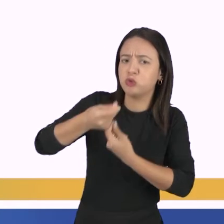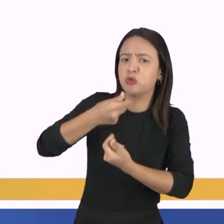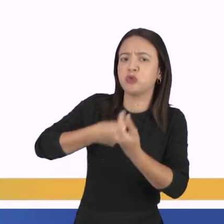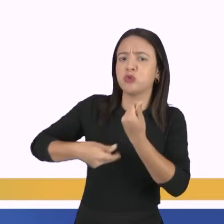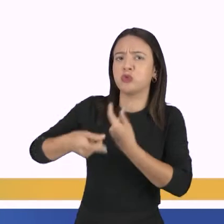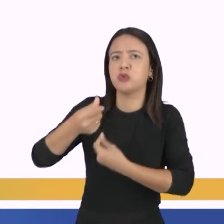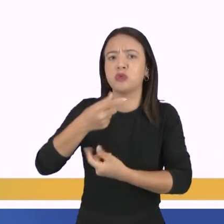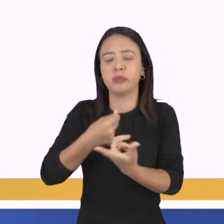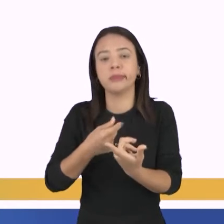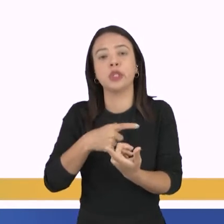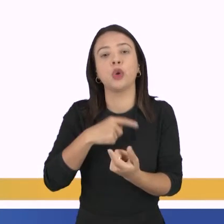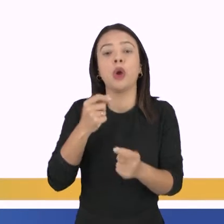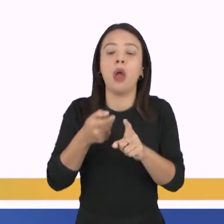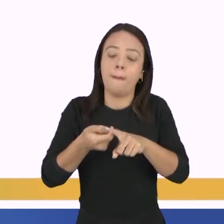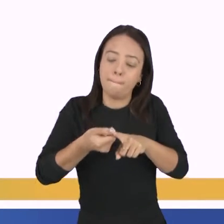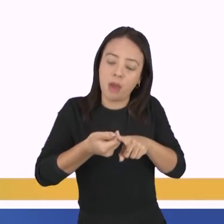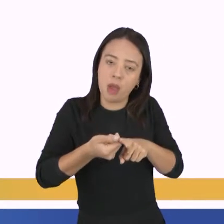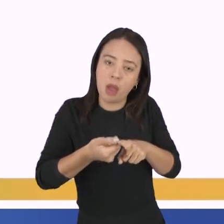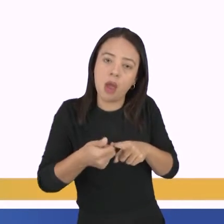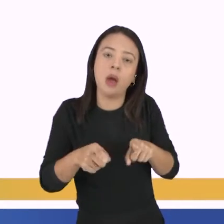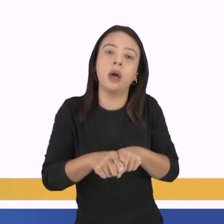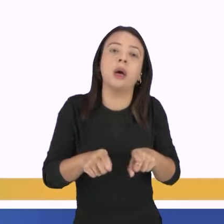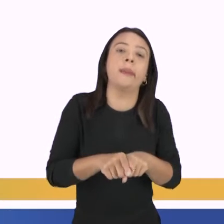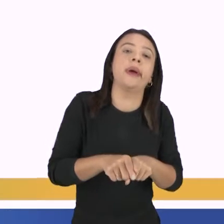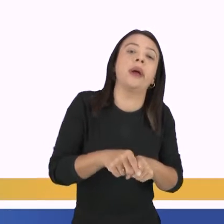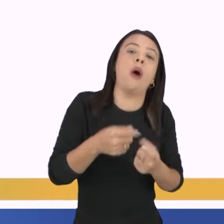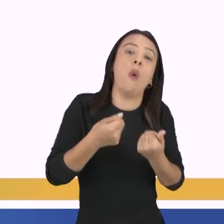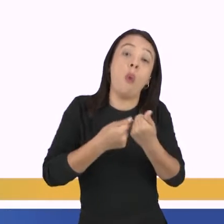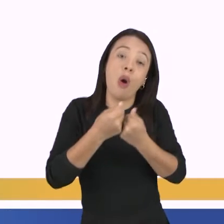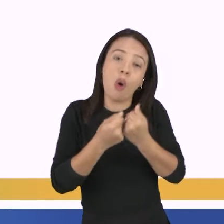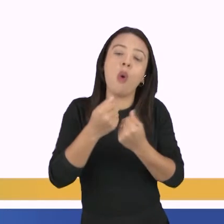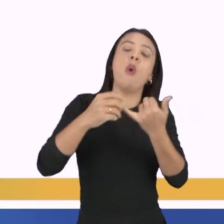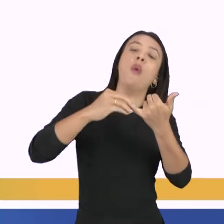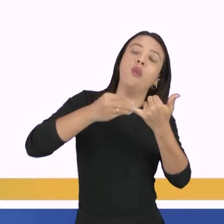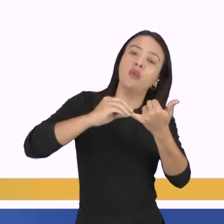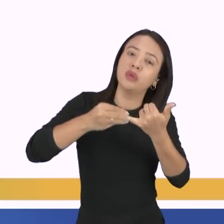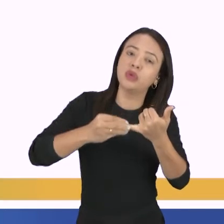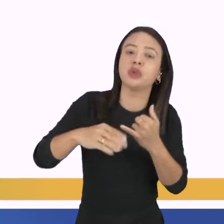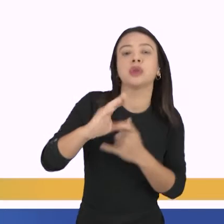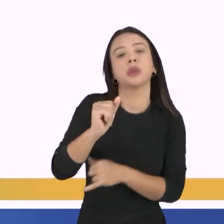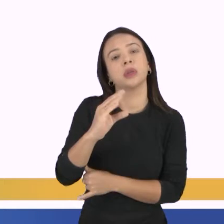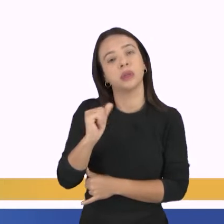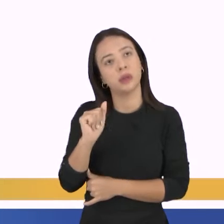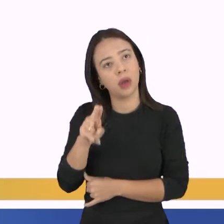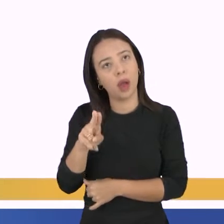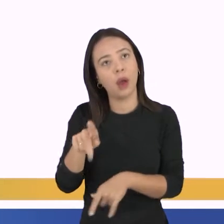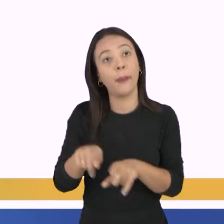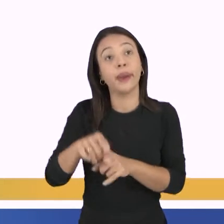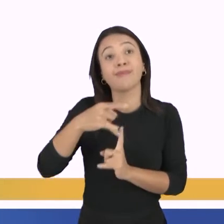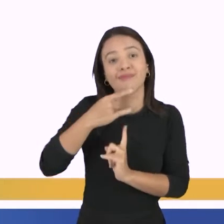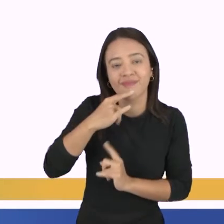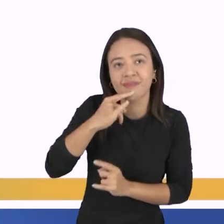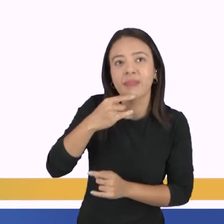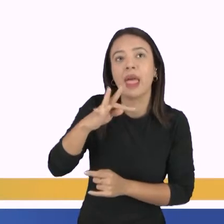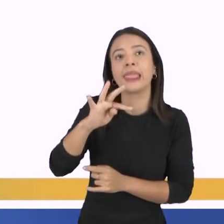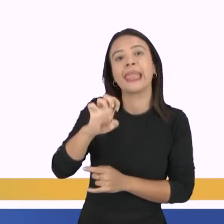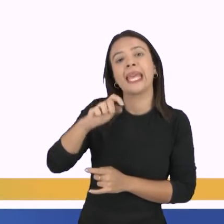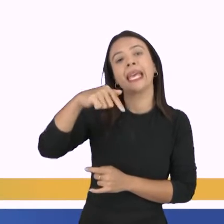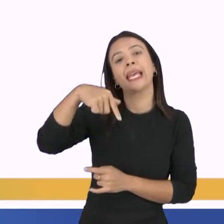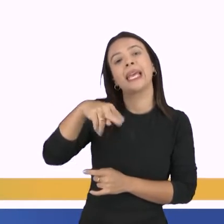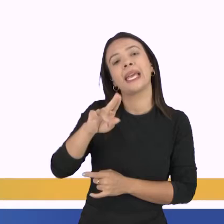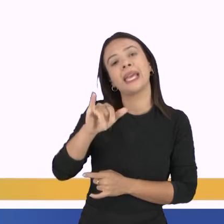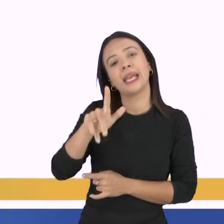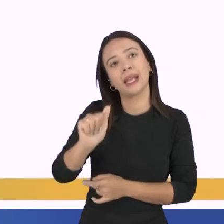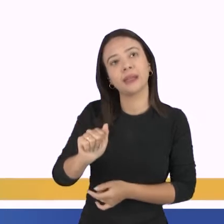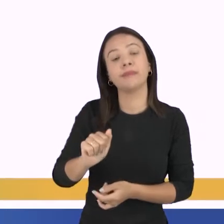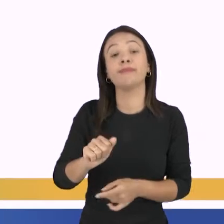base do milho, né, do feijão, do arroz, do cacau, tabaco, tequila. Então, desse povo nós temos